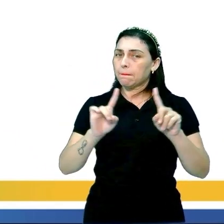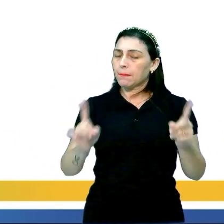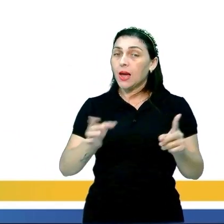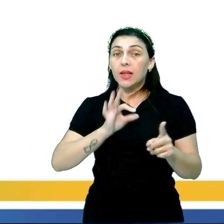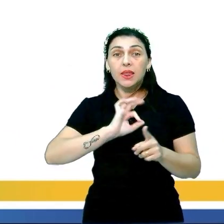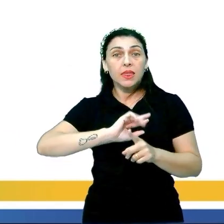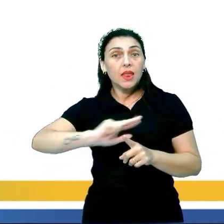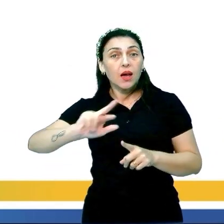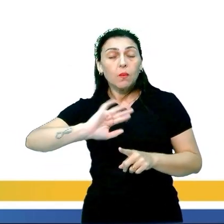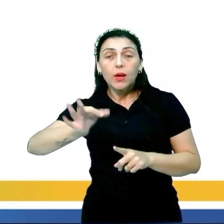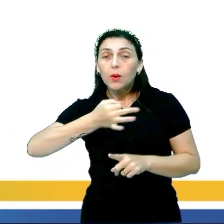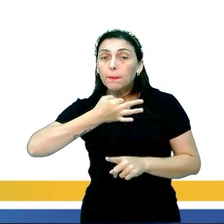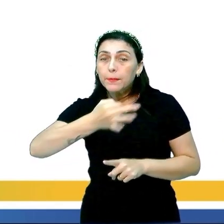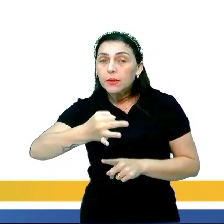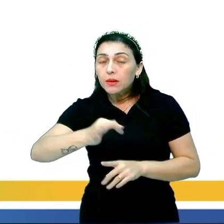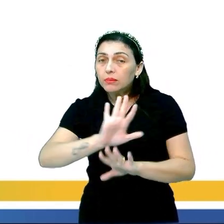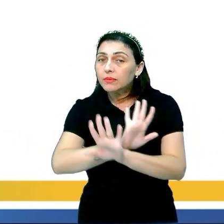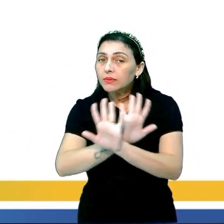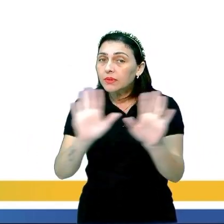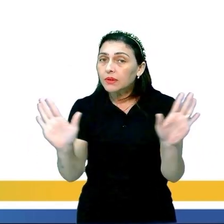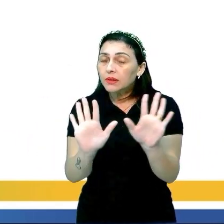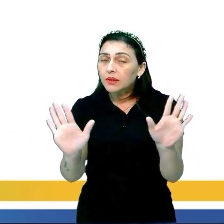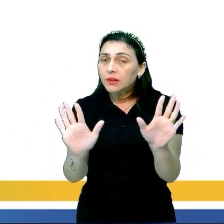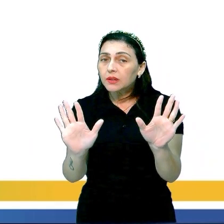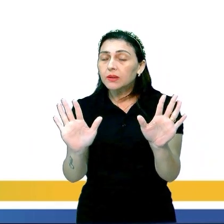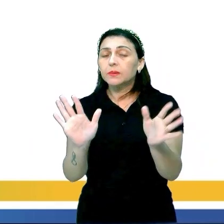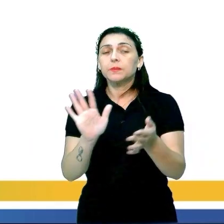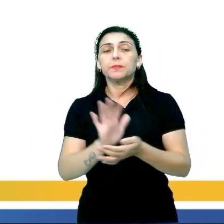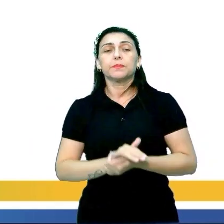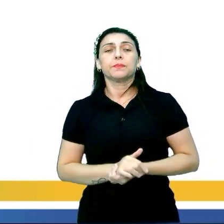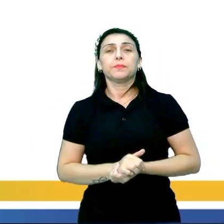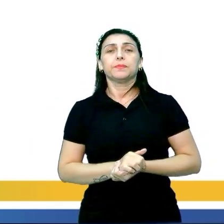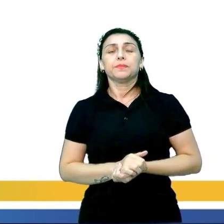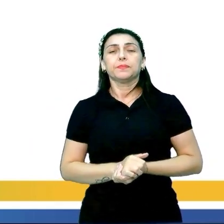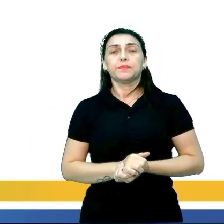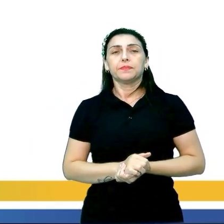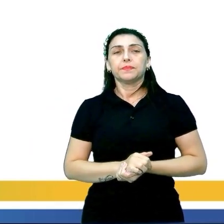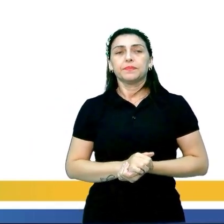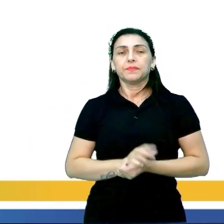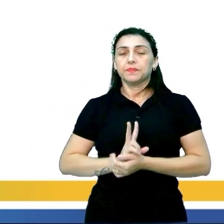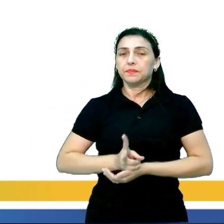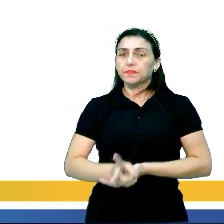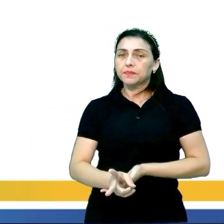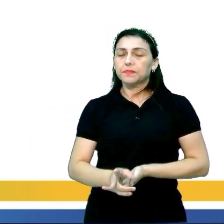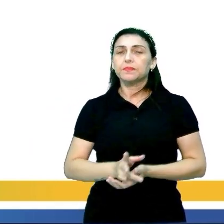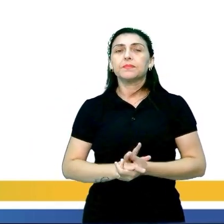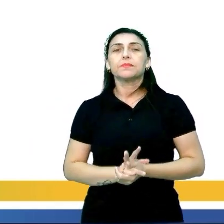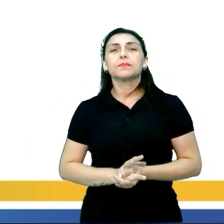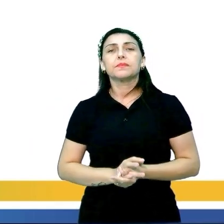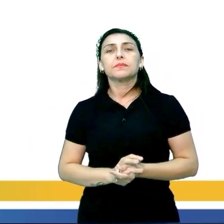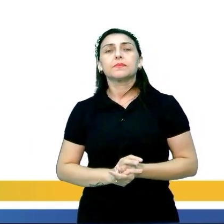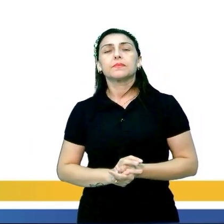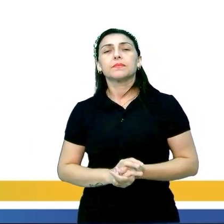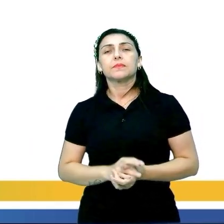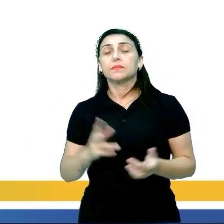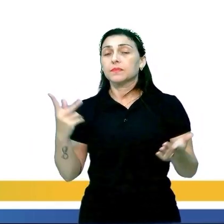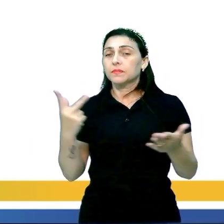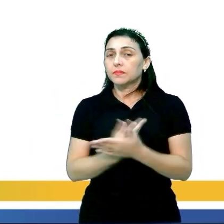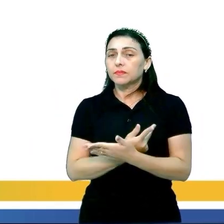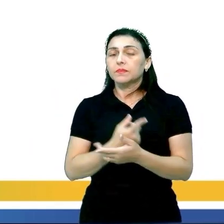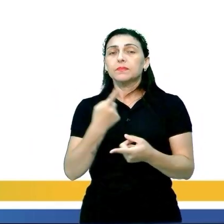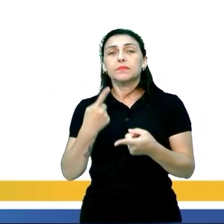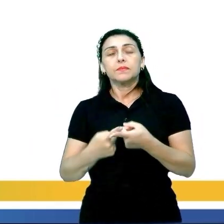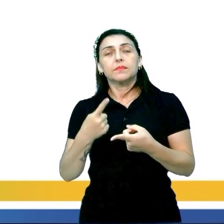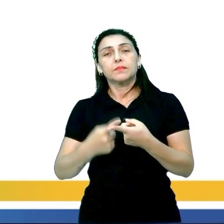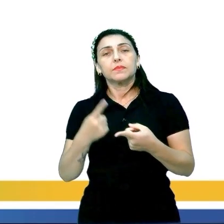não adianta, nada vai mudar, o Brasil é o mesmo, né? Tantos anos atrás era assim, vai continuar sendo. Então ele corre risco de errar, porque